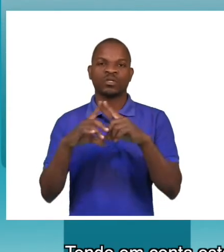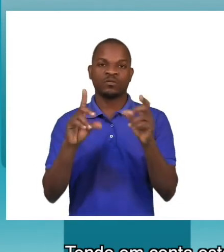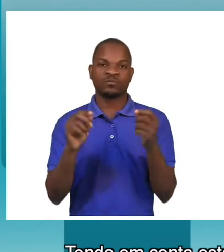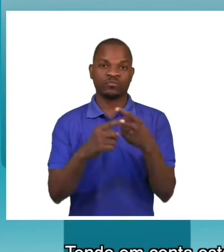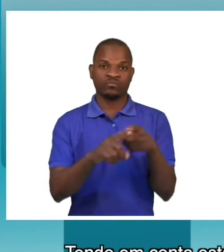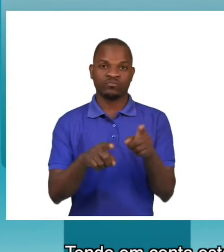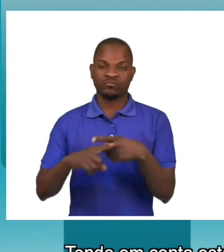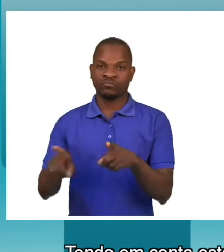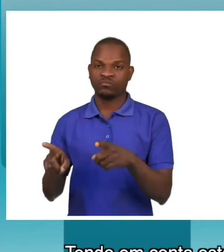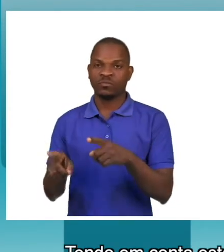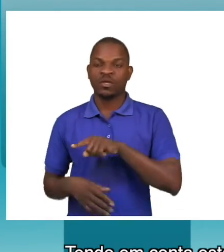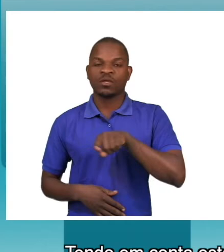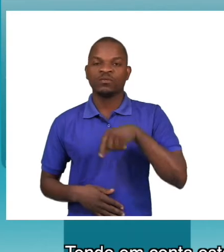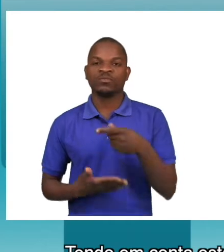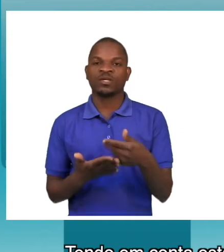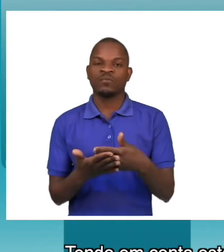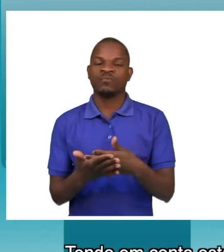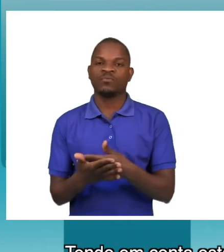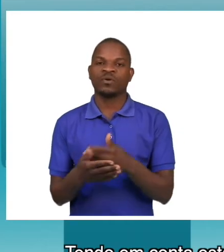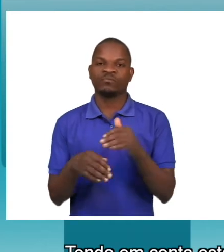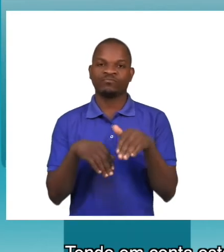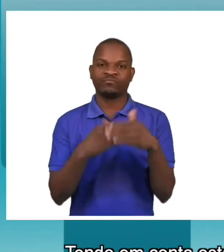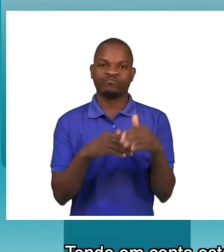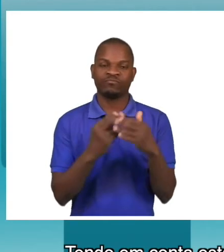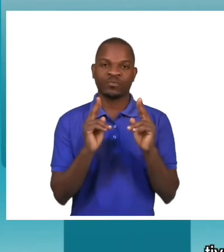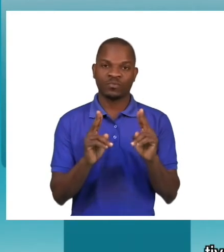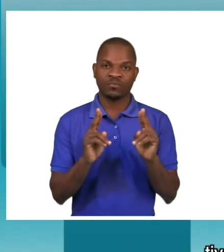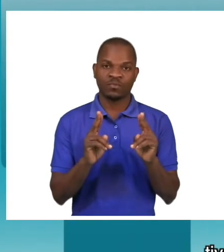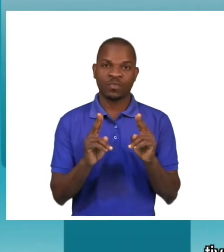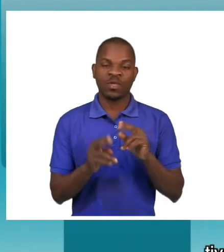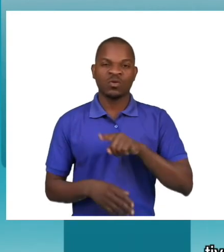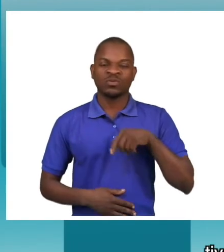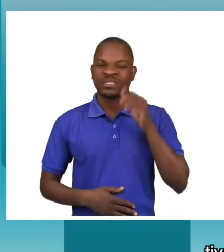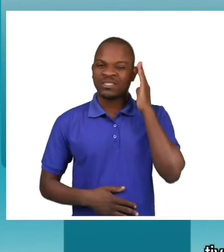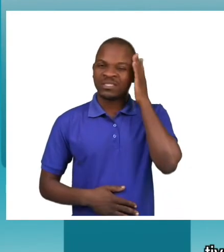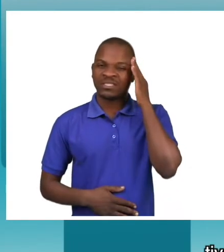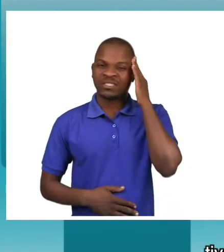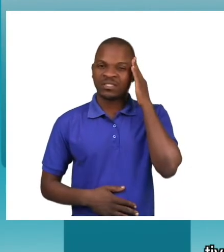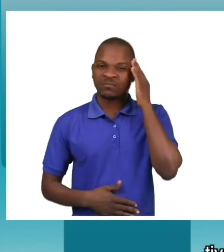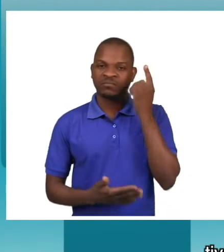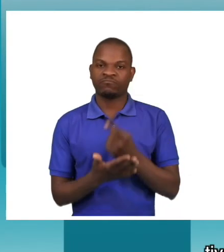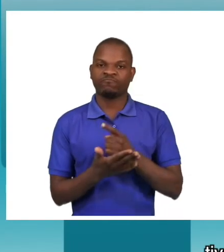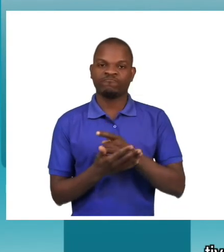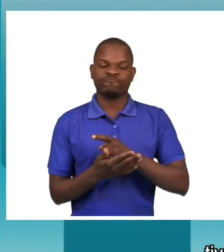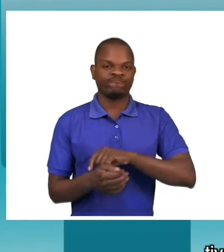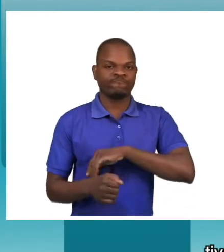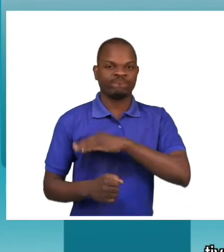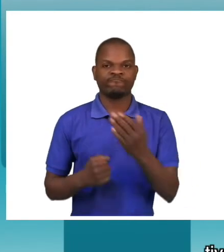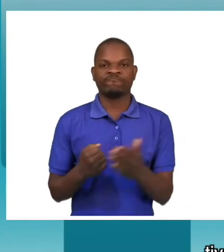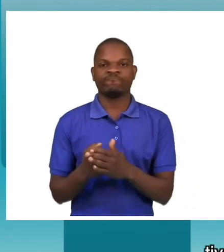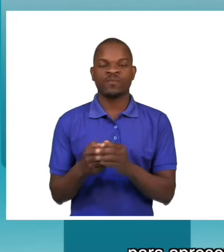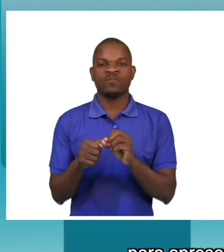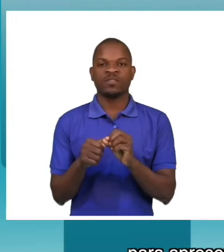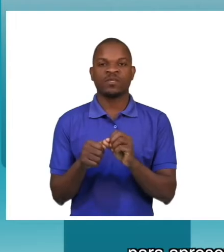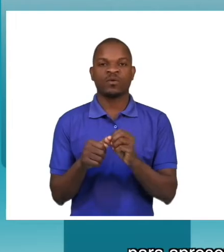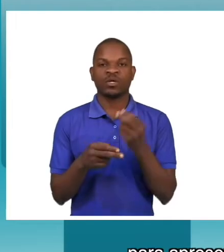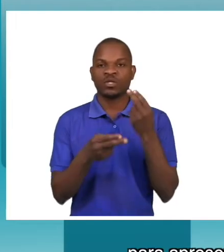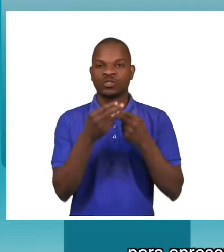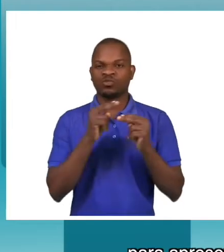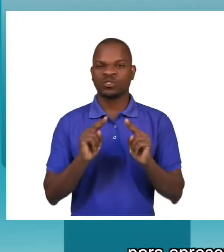e tão diferente daquela que estamos habituados no dia a dia nós tivemos o desafio de reinventar a história para